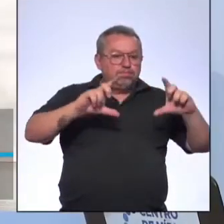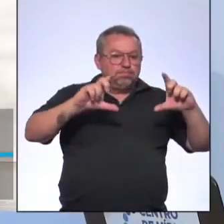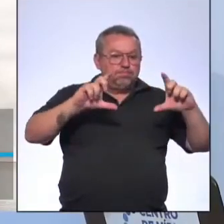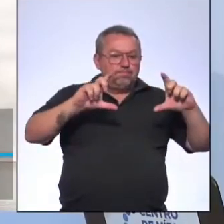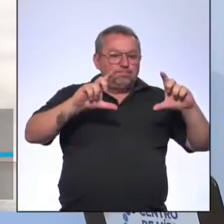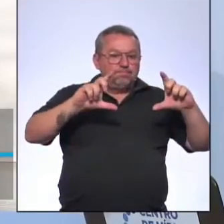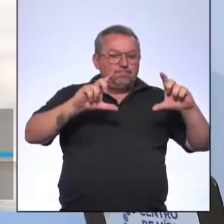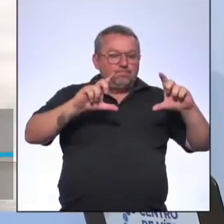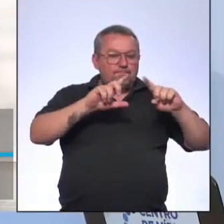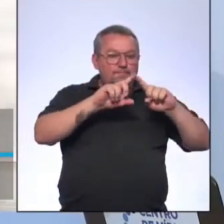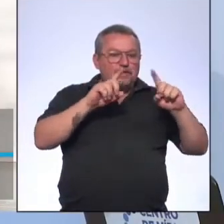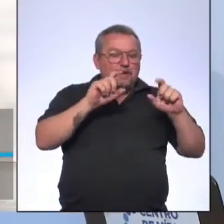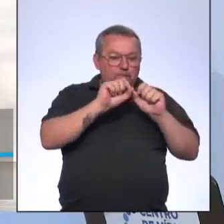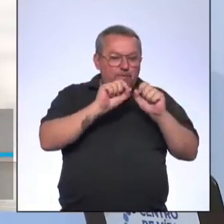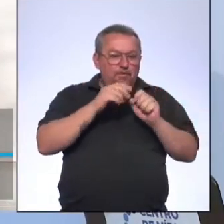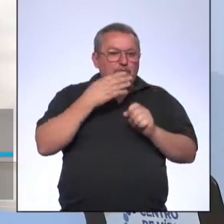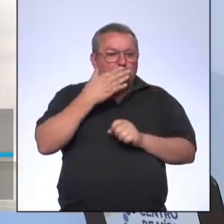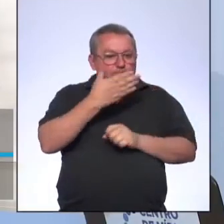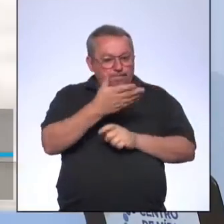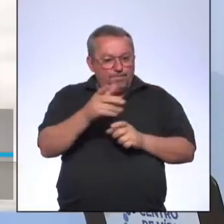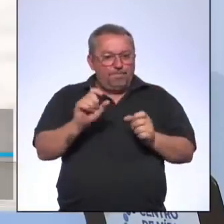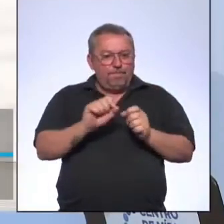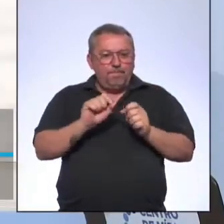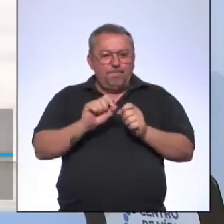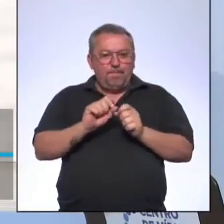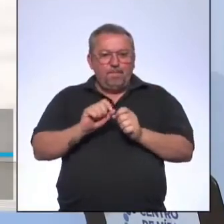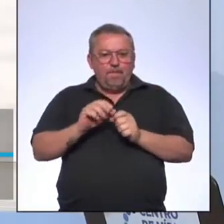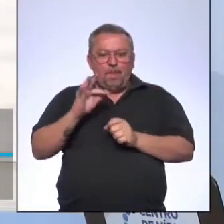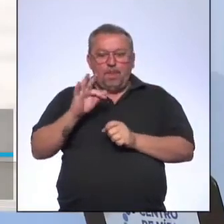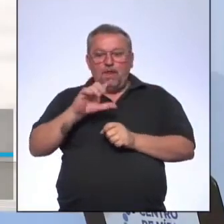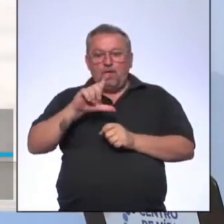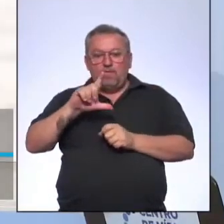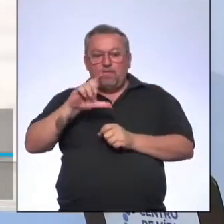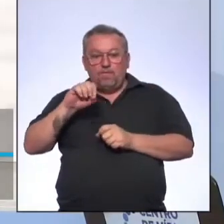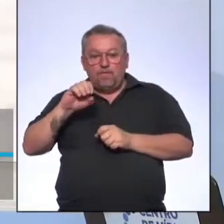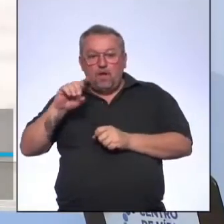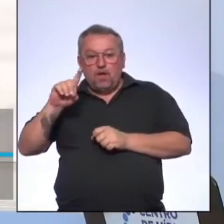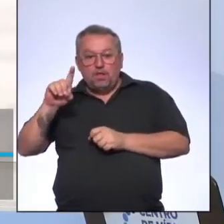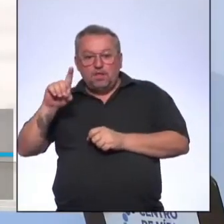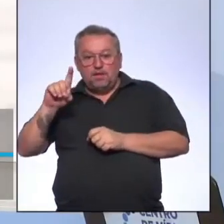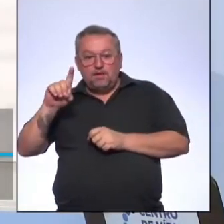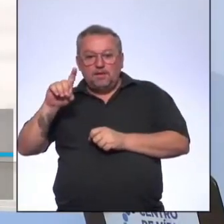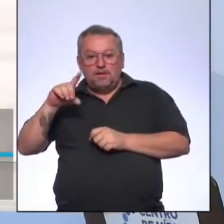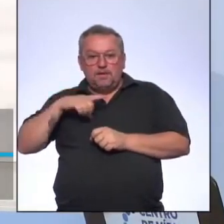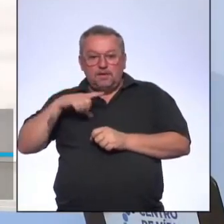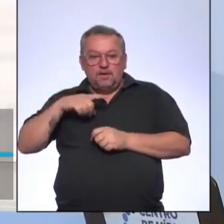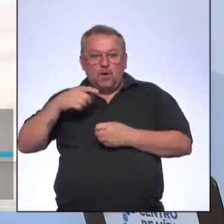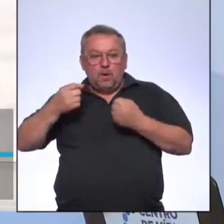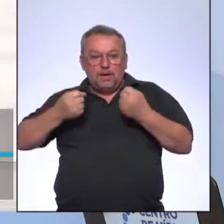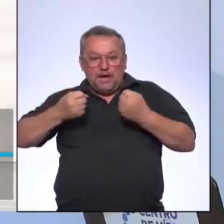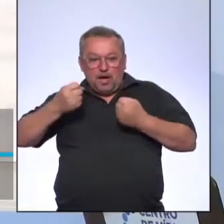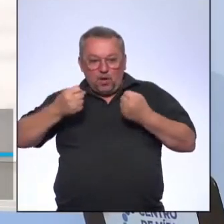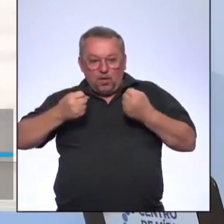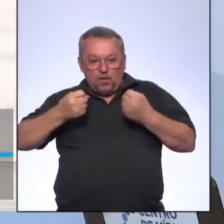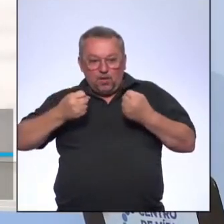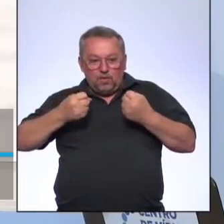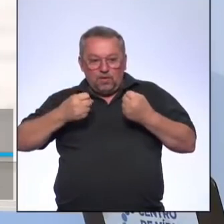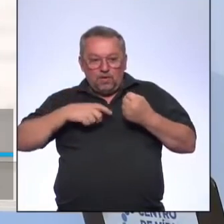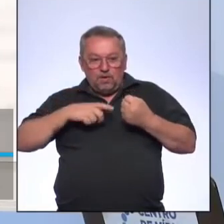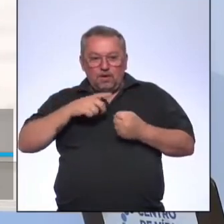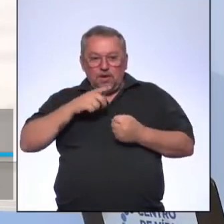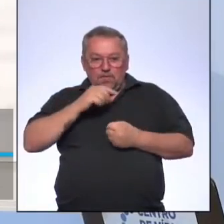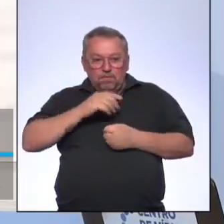palavra, que foi o que eu pedi para vocês fazerem. Então, a palavra flood, né? Tinha ali um carro e vocês responderam que